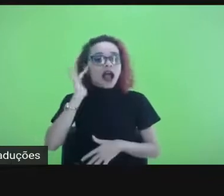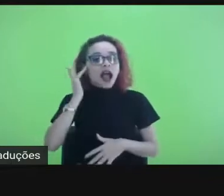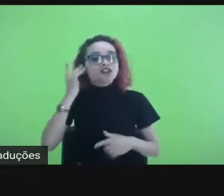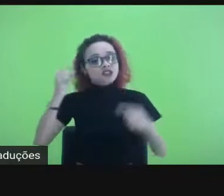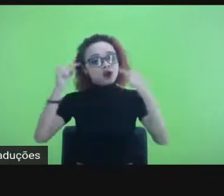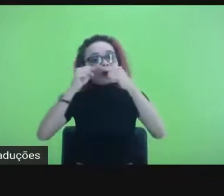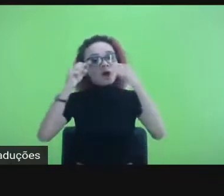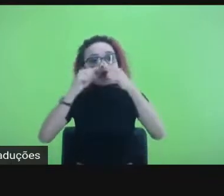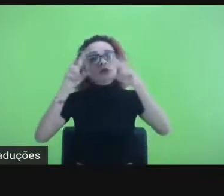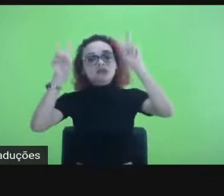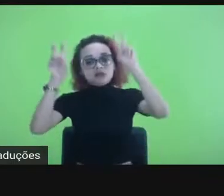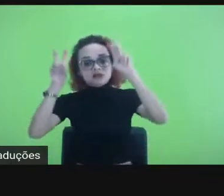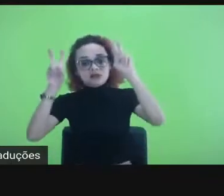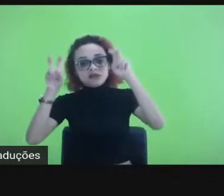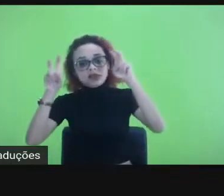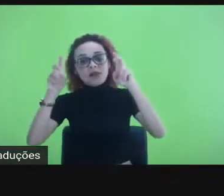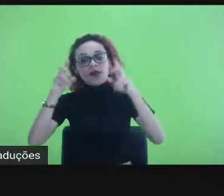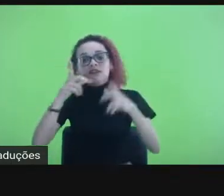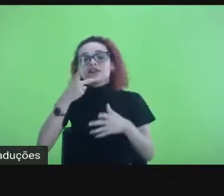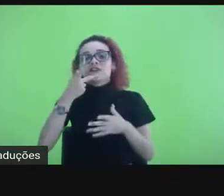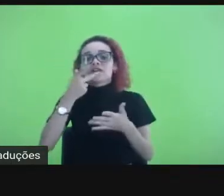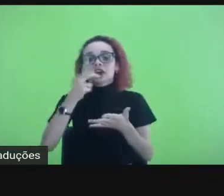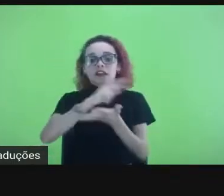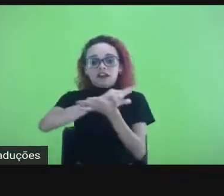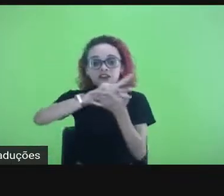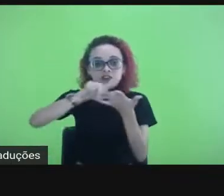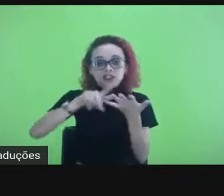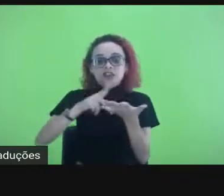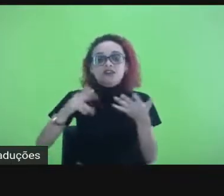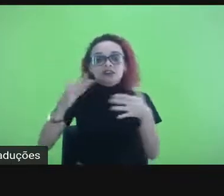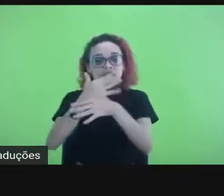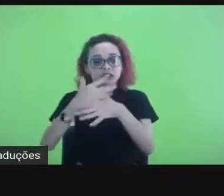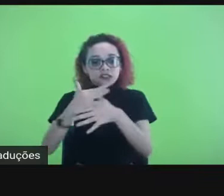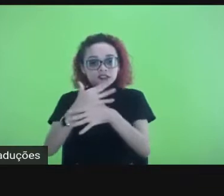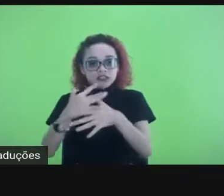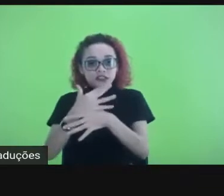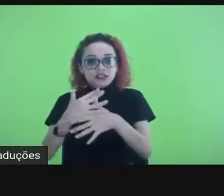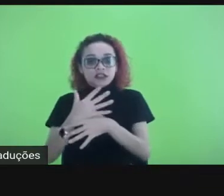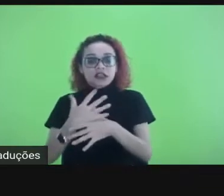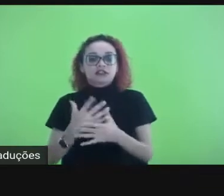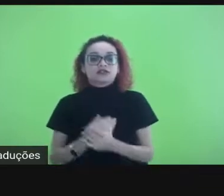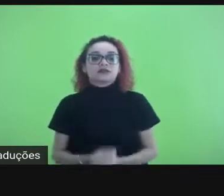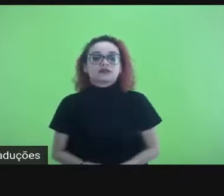sobre cidades, sobre cidades e de tudo que me cerca aqui.